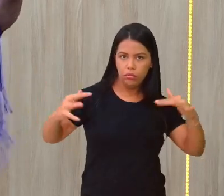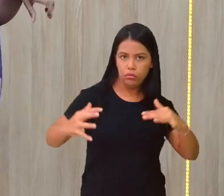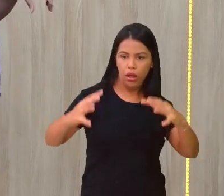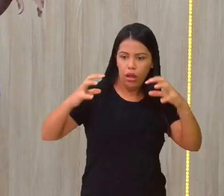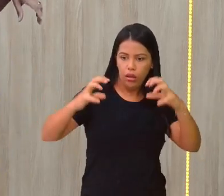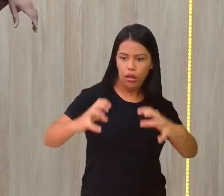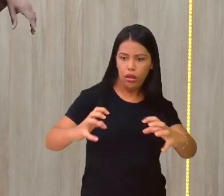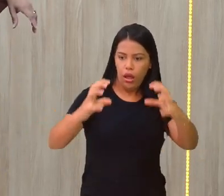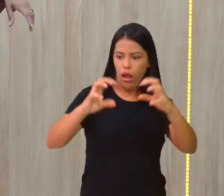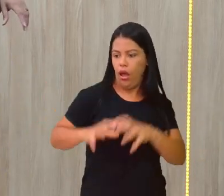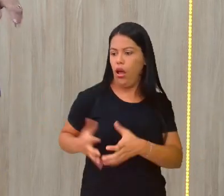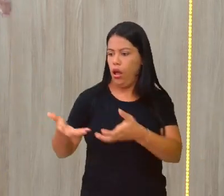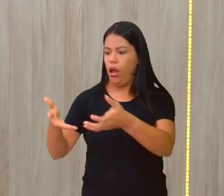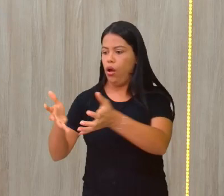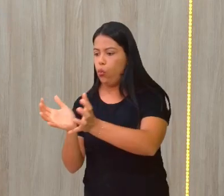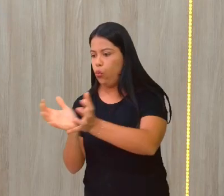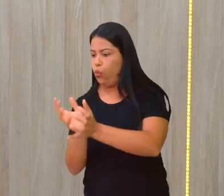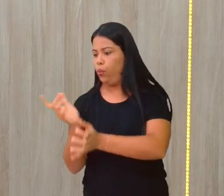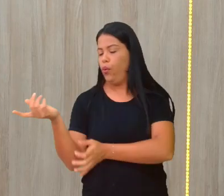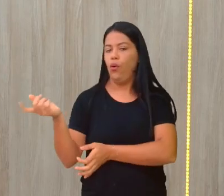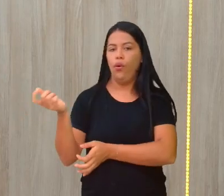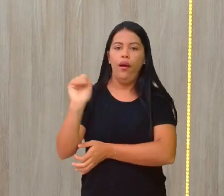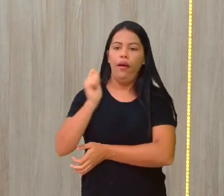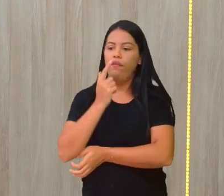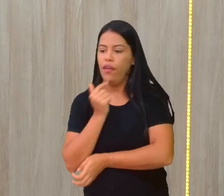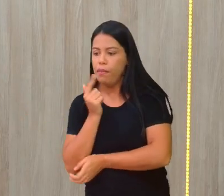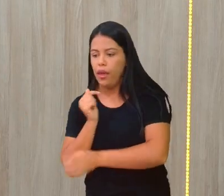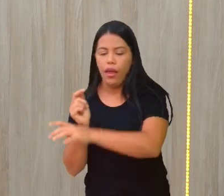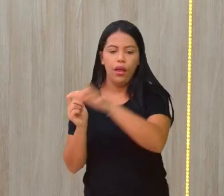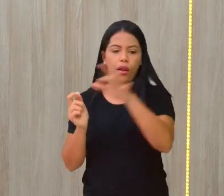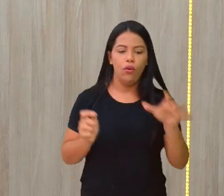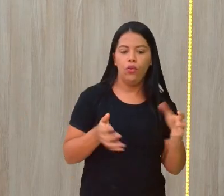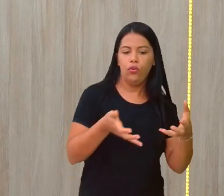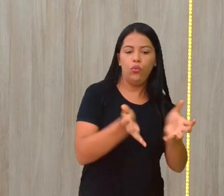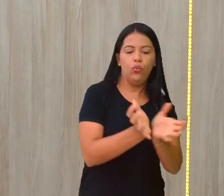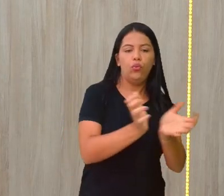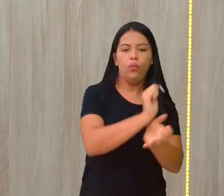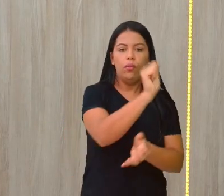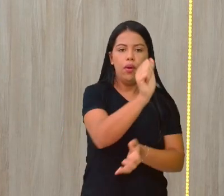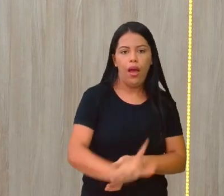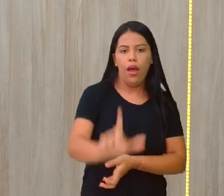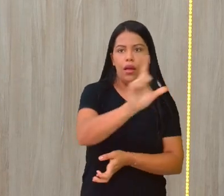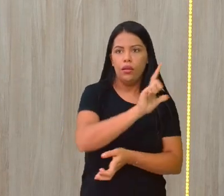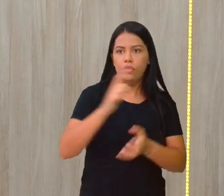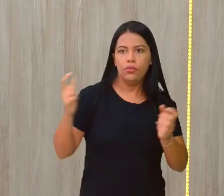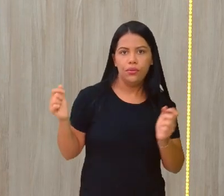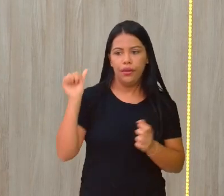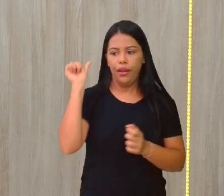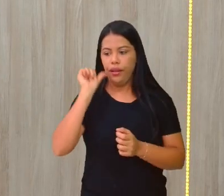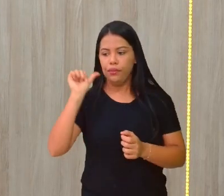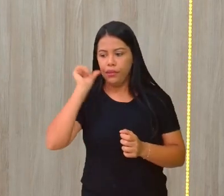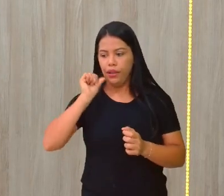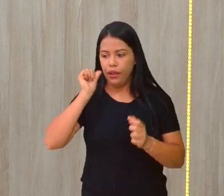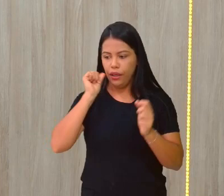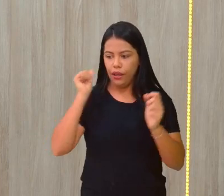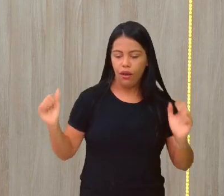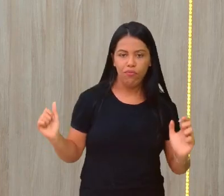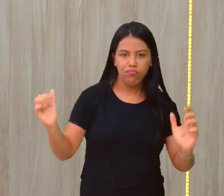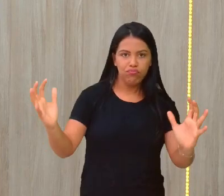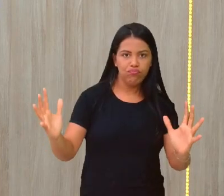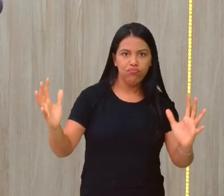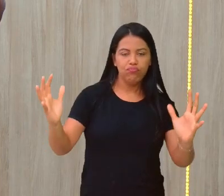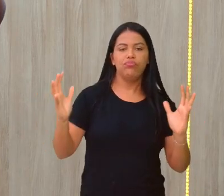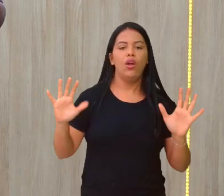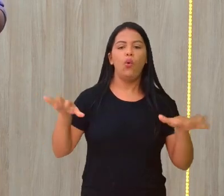grupo vermelho, outro do grupo azul, as pastoras, né? Qual grupo que